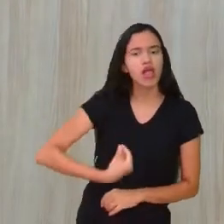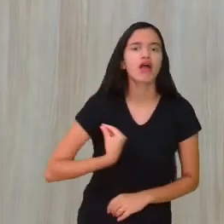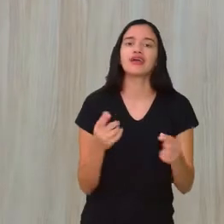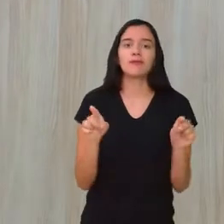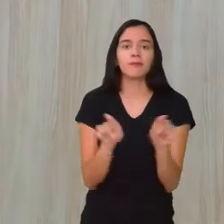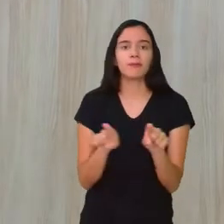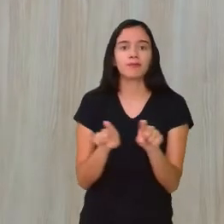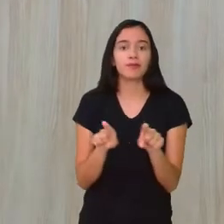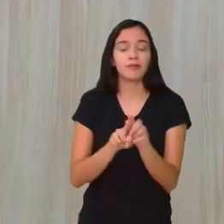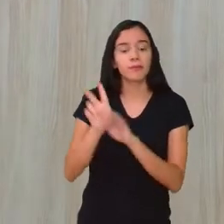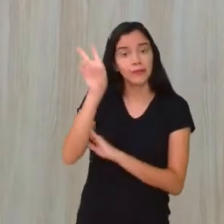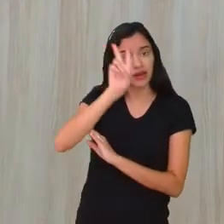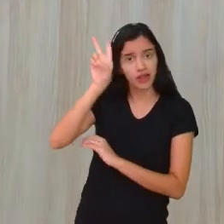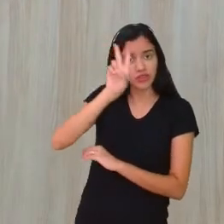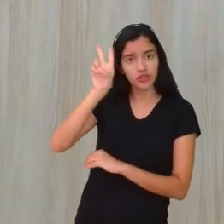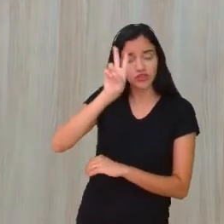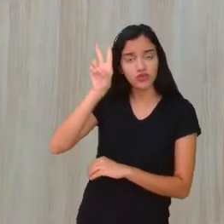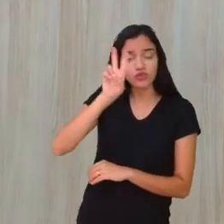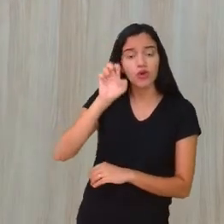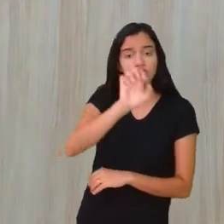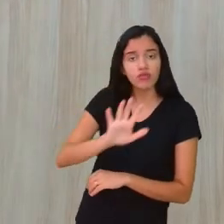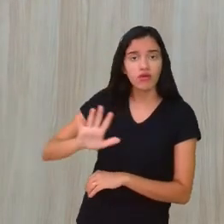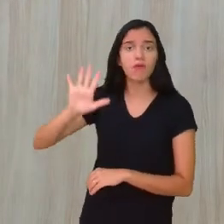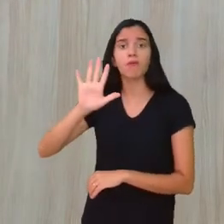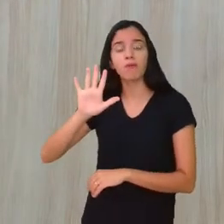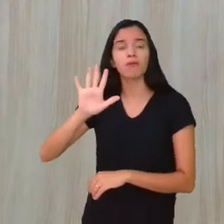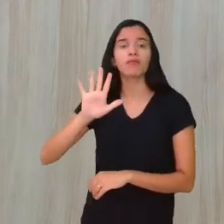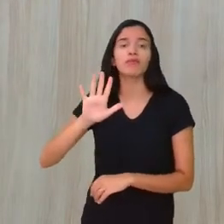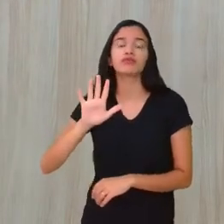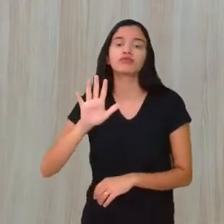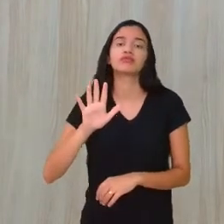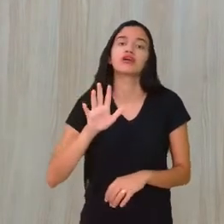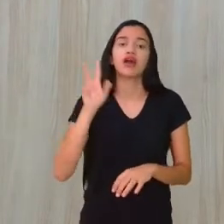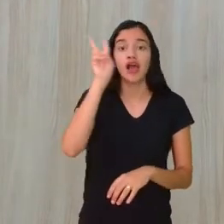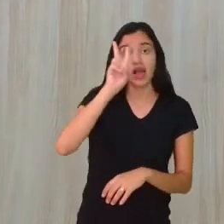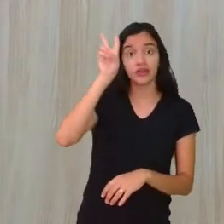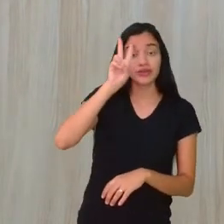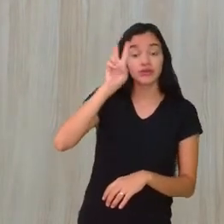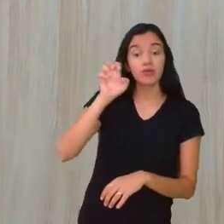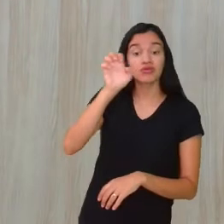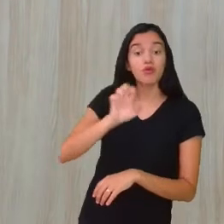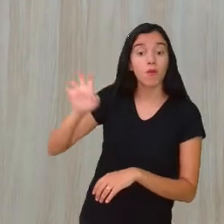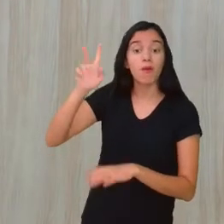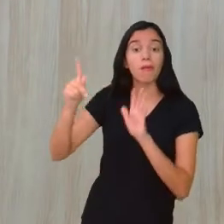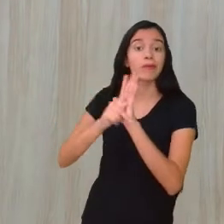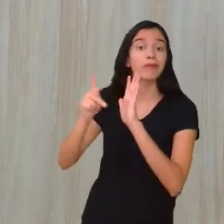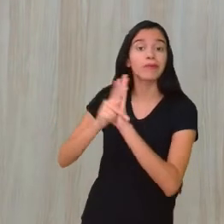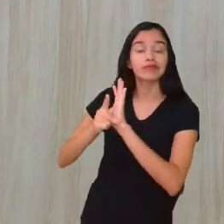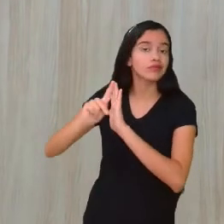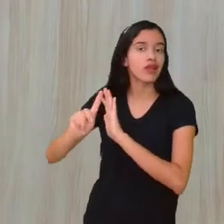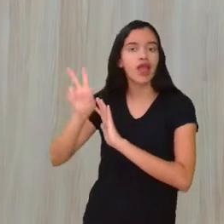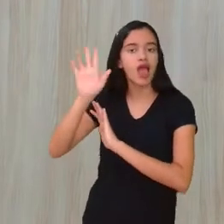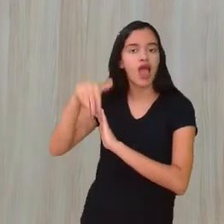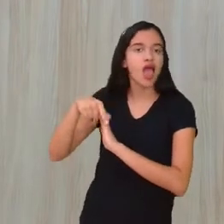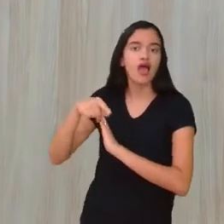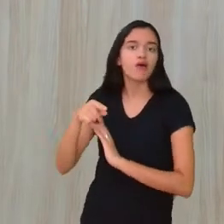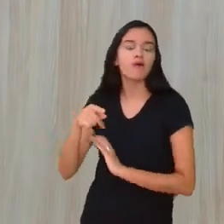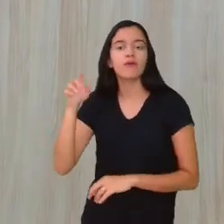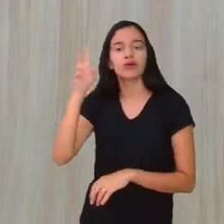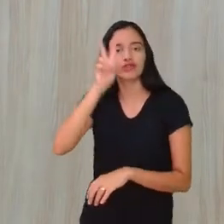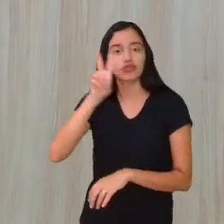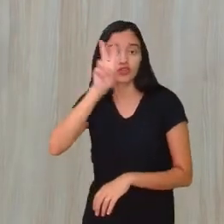cultural e imaterial da Unesco, né? Então vamos passar aqui, dar uma ajudinha aí,